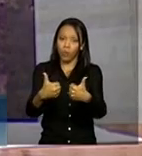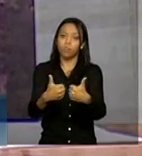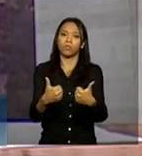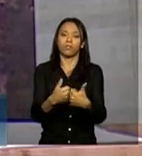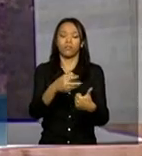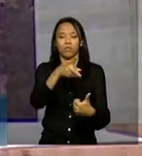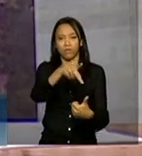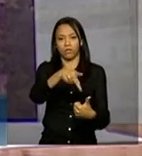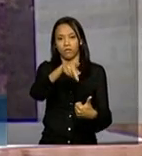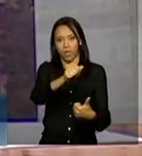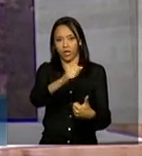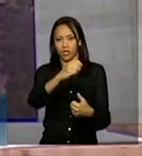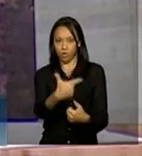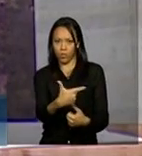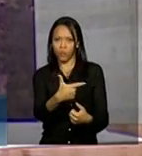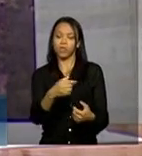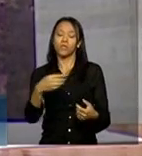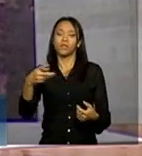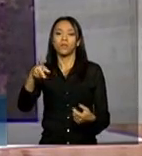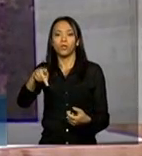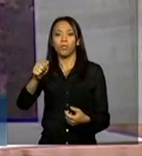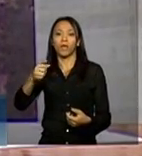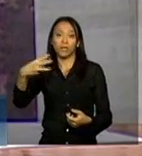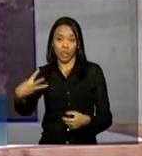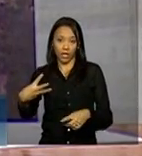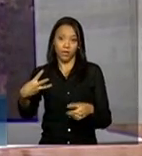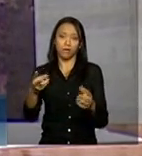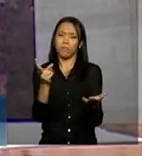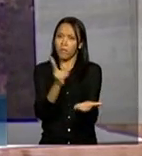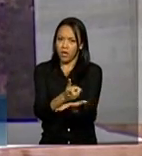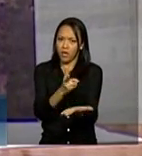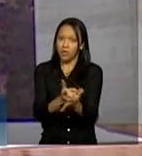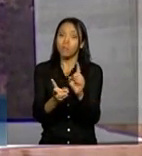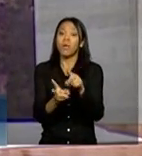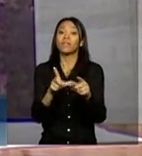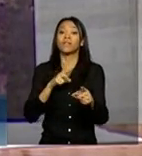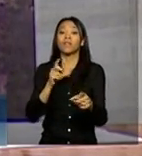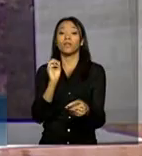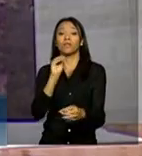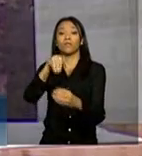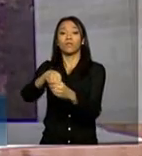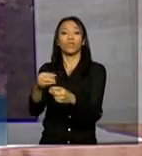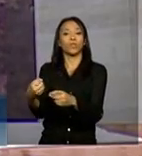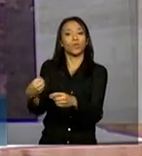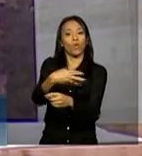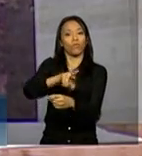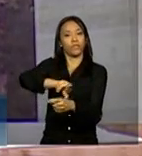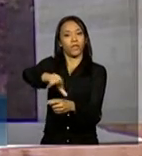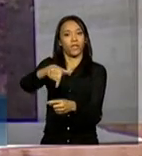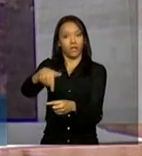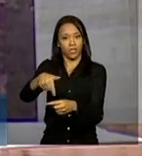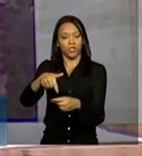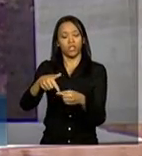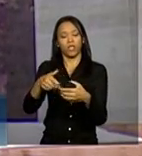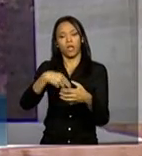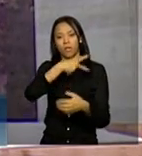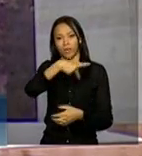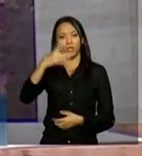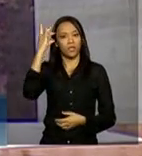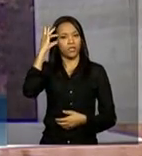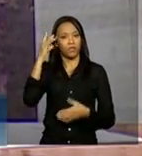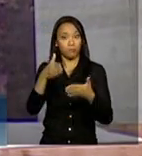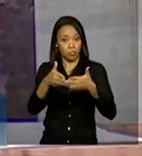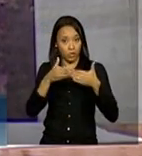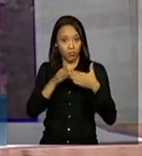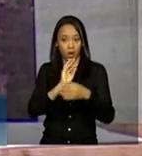incorporará uma outra área que a presidenta também deu bastante ênfase para o seu próximo mandato, que é a questão de banda